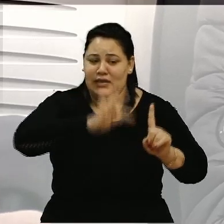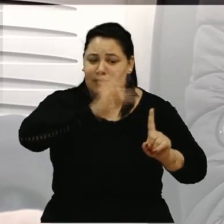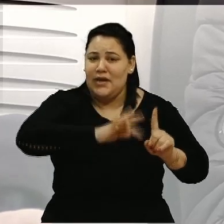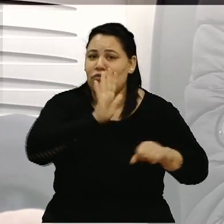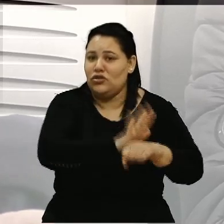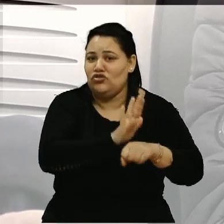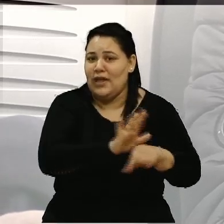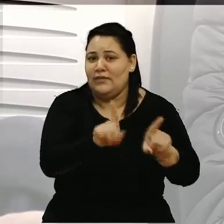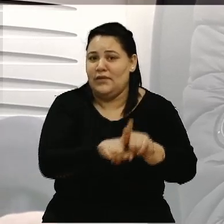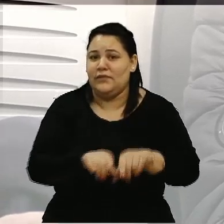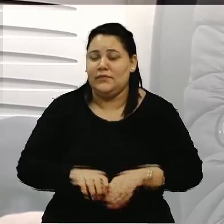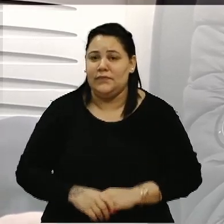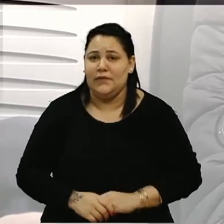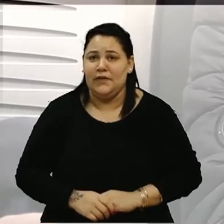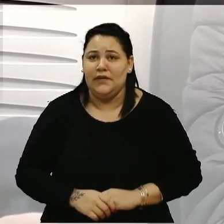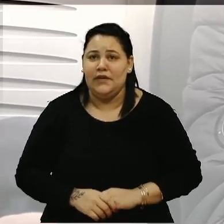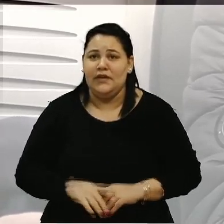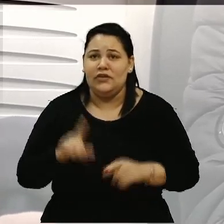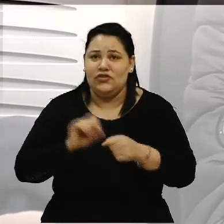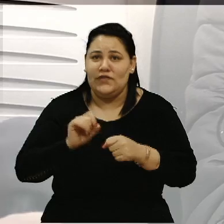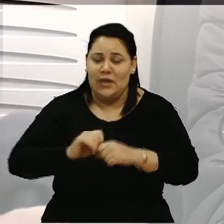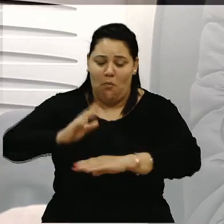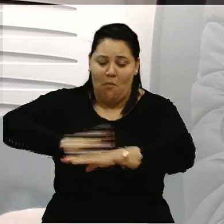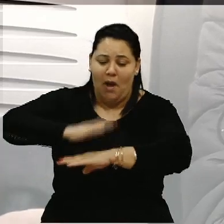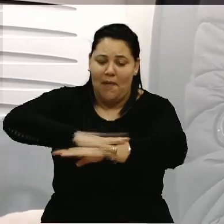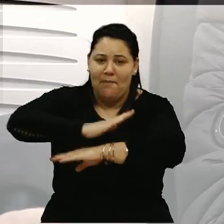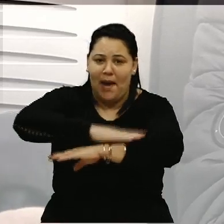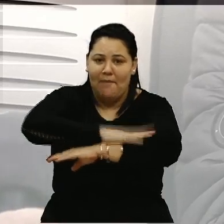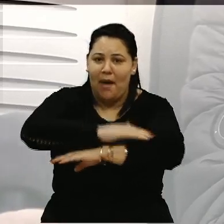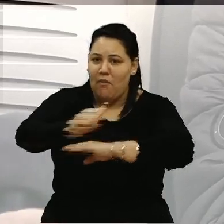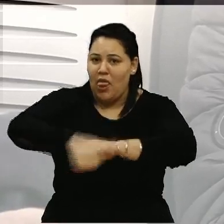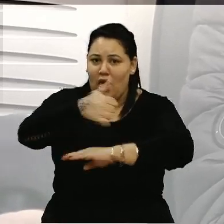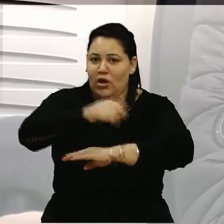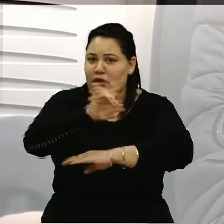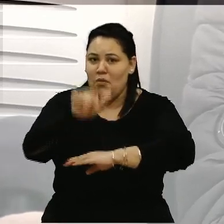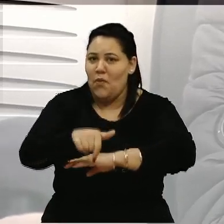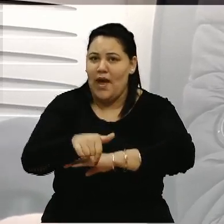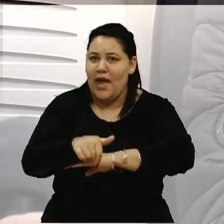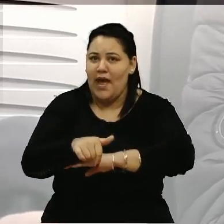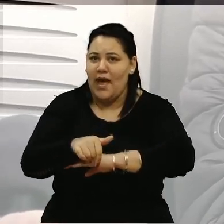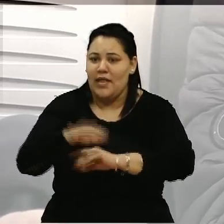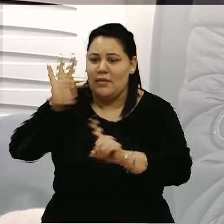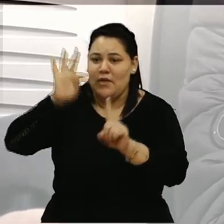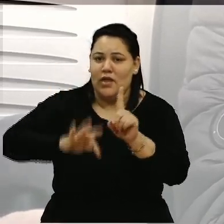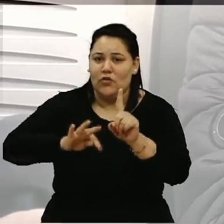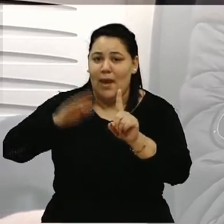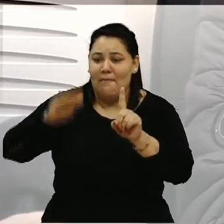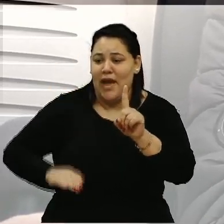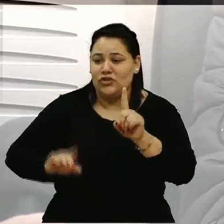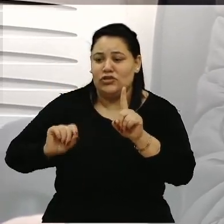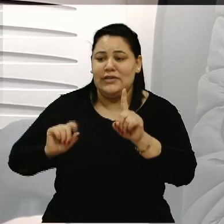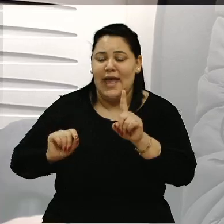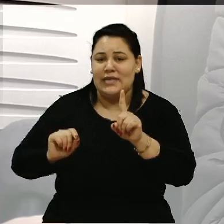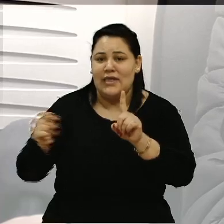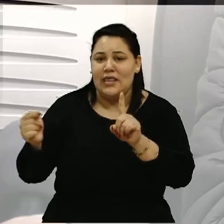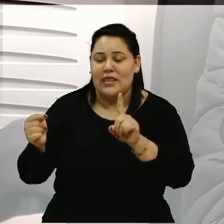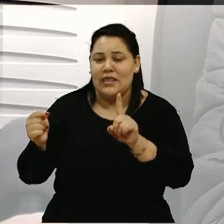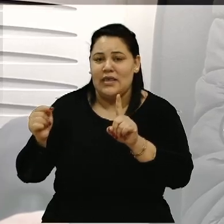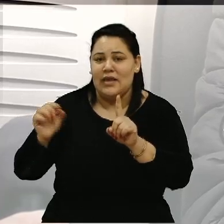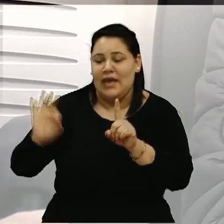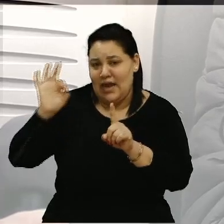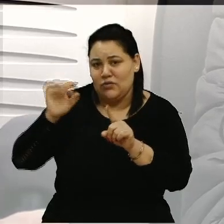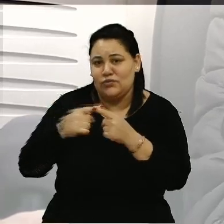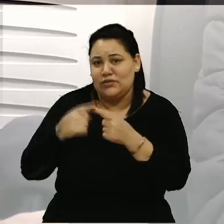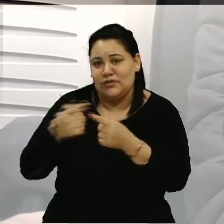ajudar. De fazer um recapeamento maior, não pode ser abaixo de 10 graus, senão o dinheiro é botado